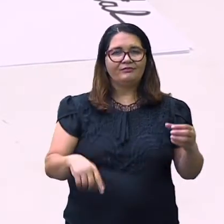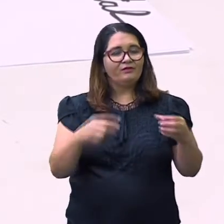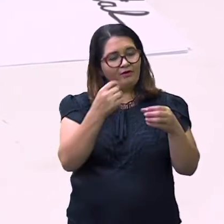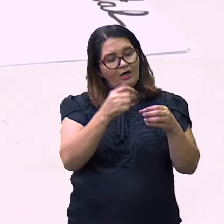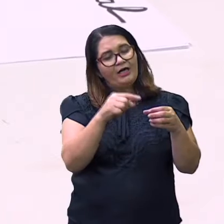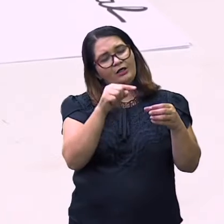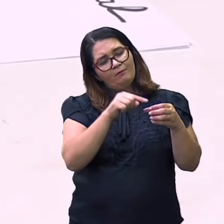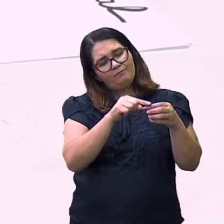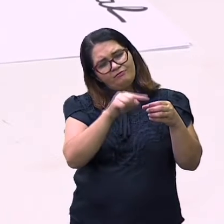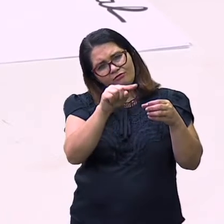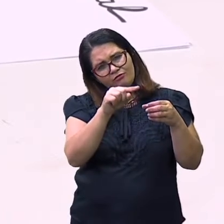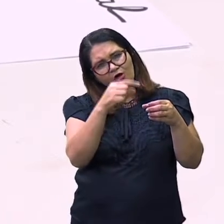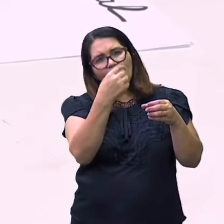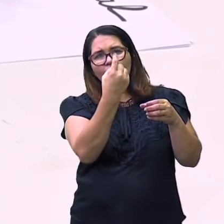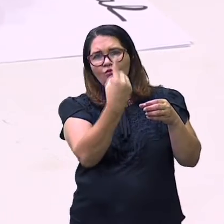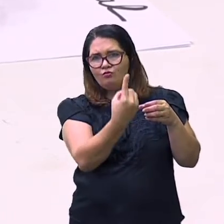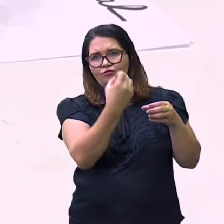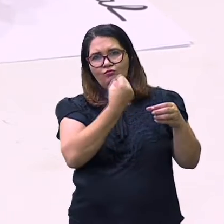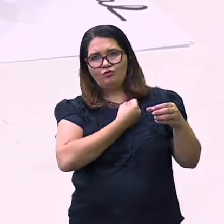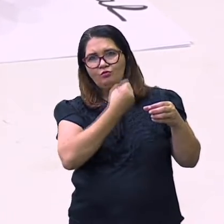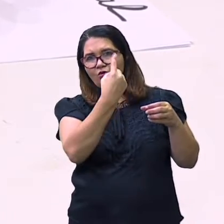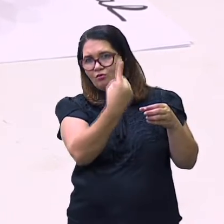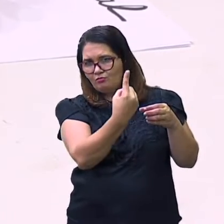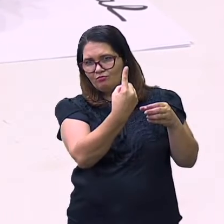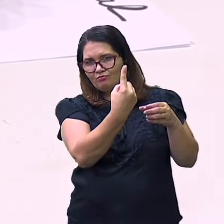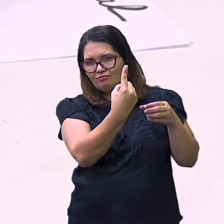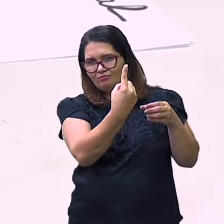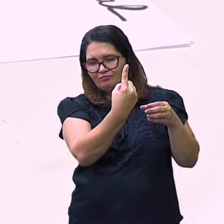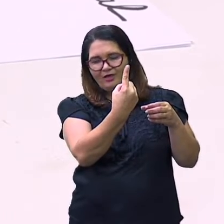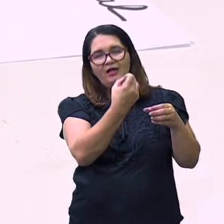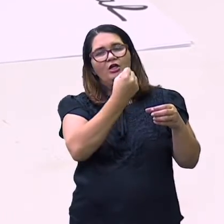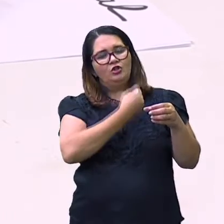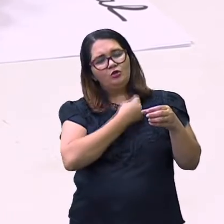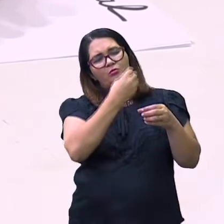Vou lá na bandeirinha e coloco número 1.